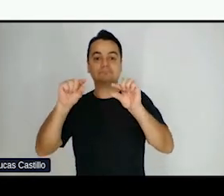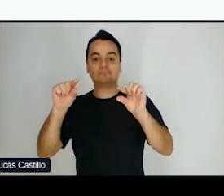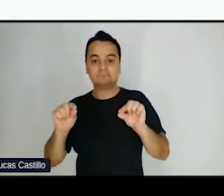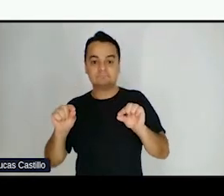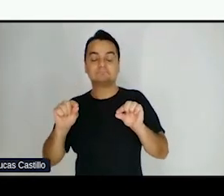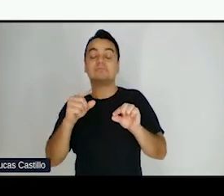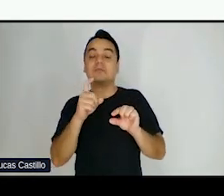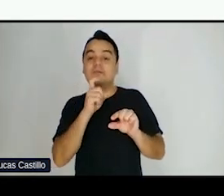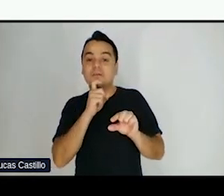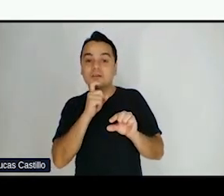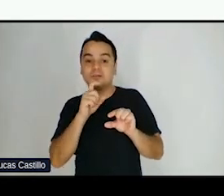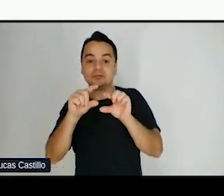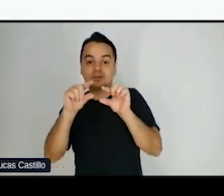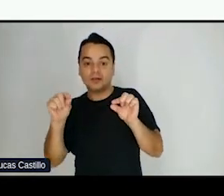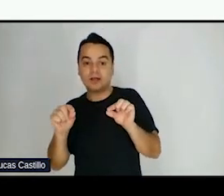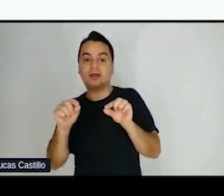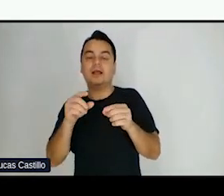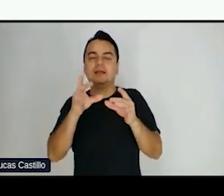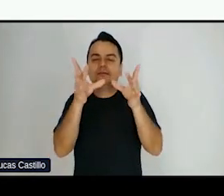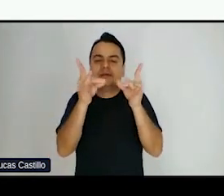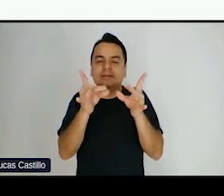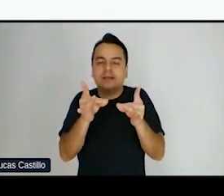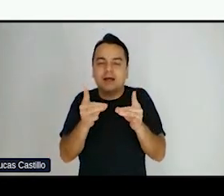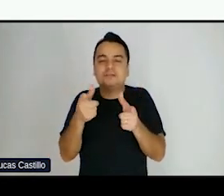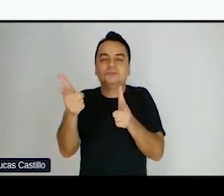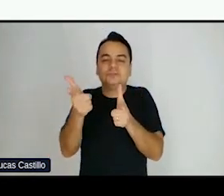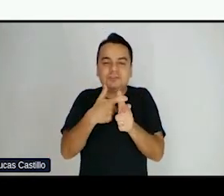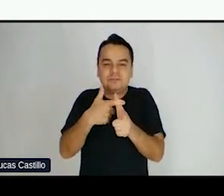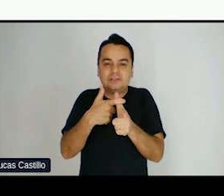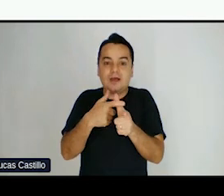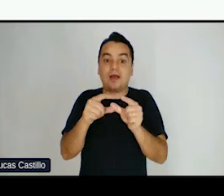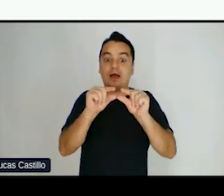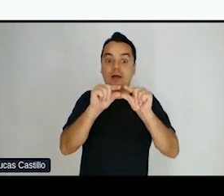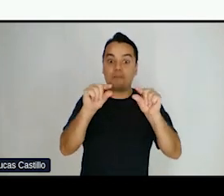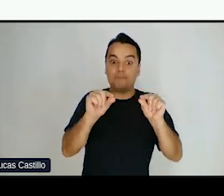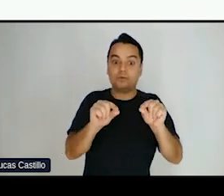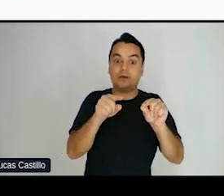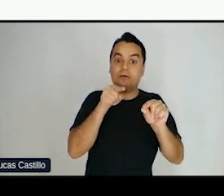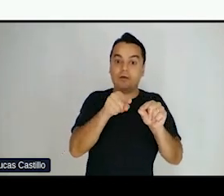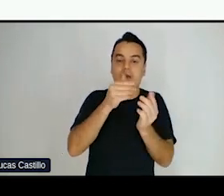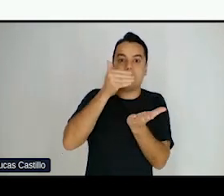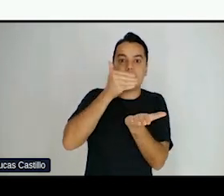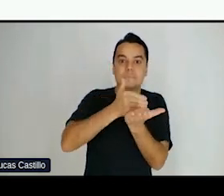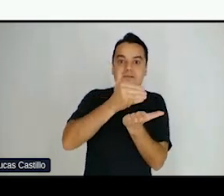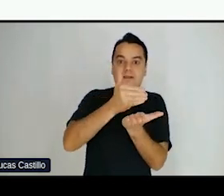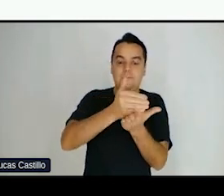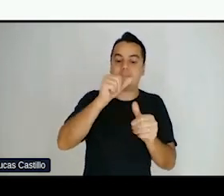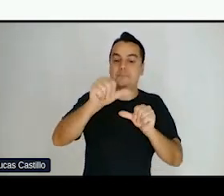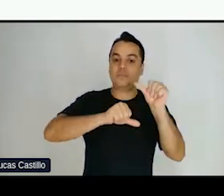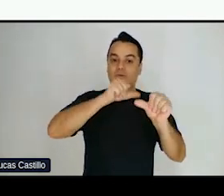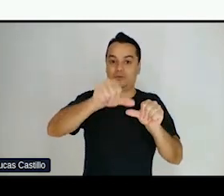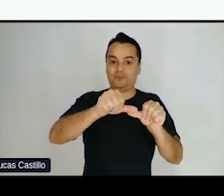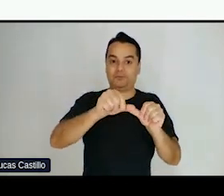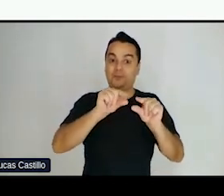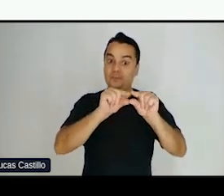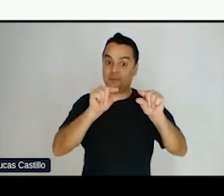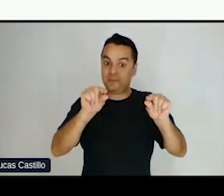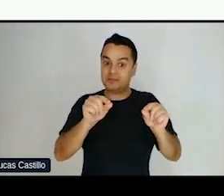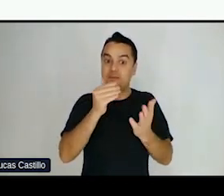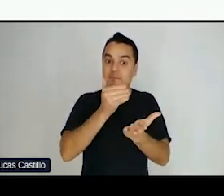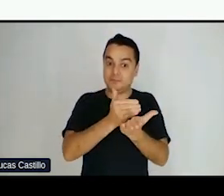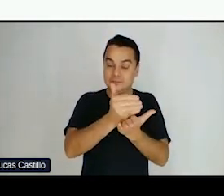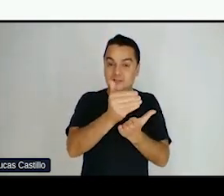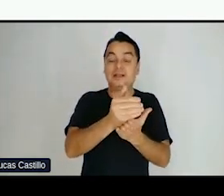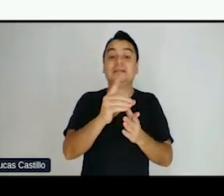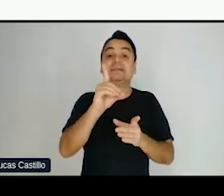dívida. Alterar parcelamento botão. Alterar parcelamento. Ver parcelas botão. Alterar